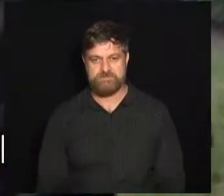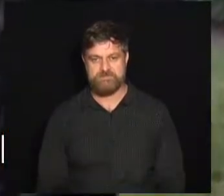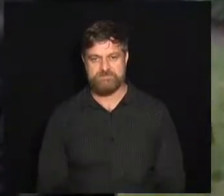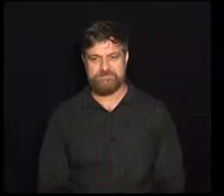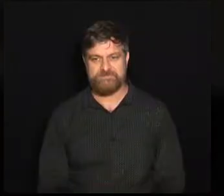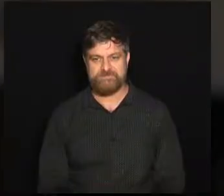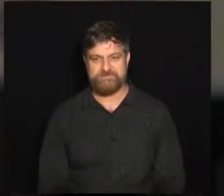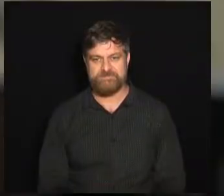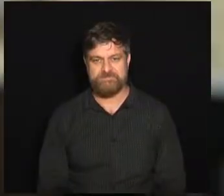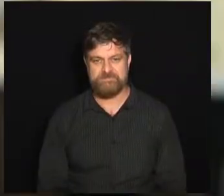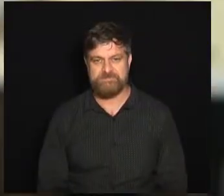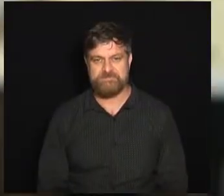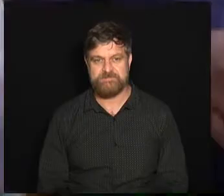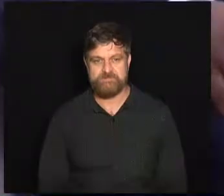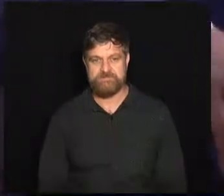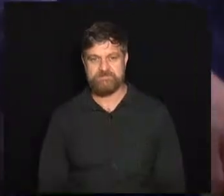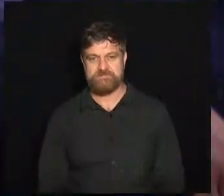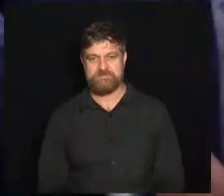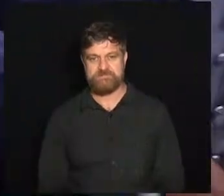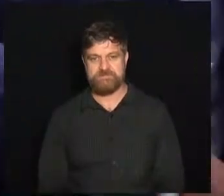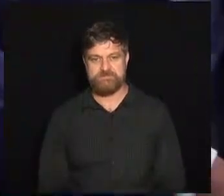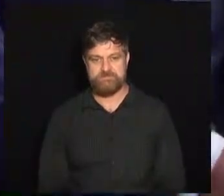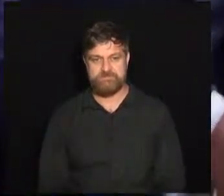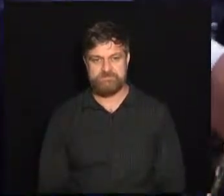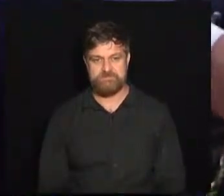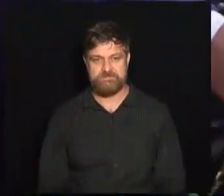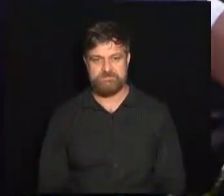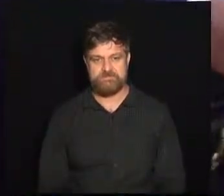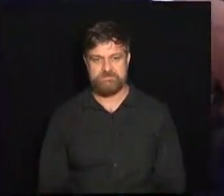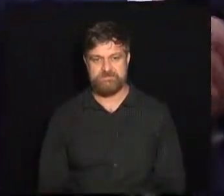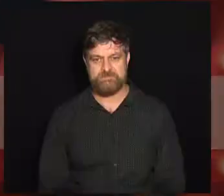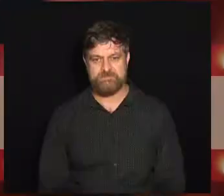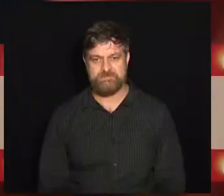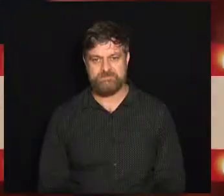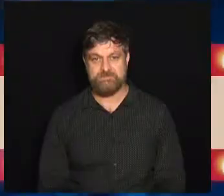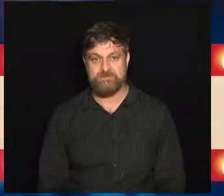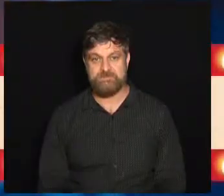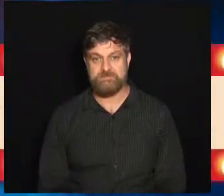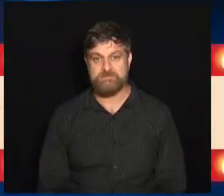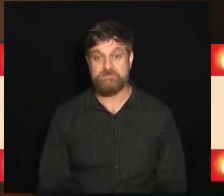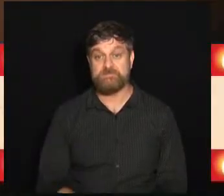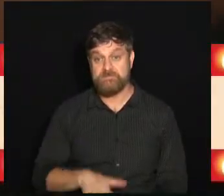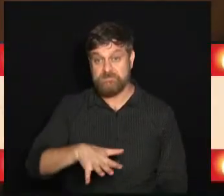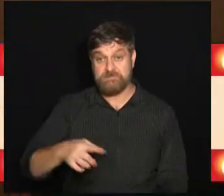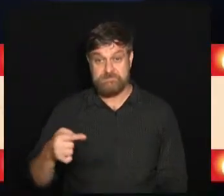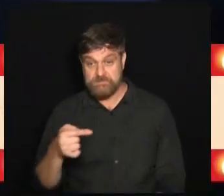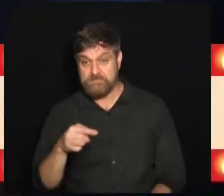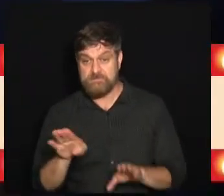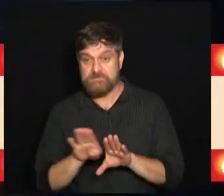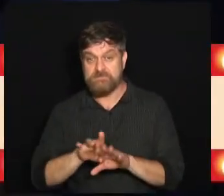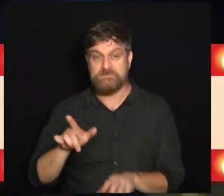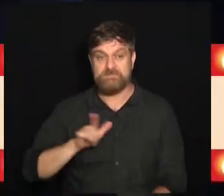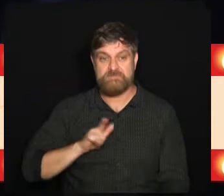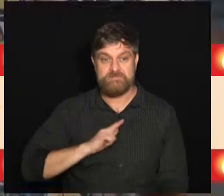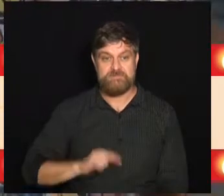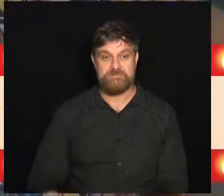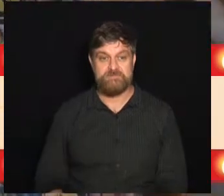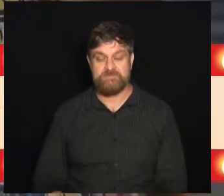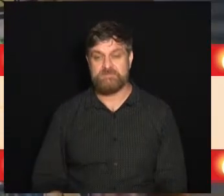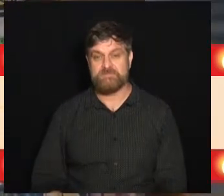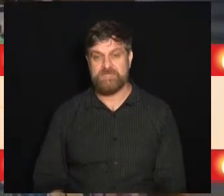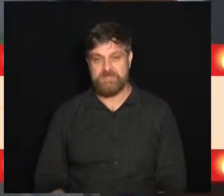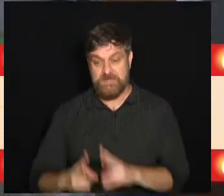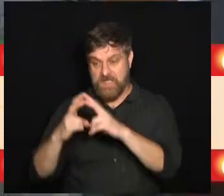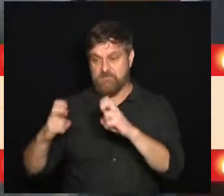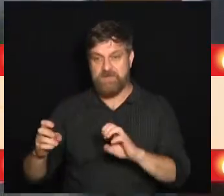be? Big. Carnegie, Ford and Rockefeller put together. Já na Amazon Prime, tem Soltos em Floripa, que